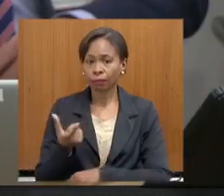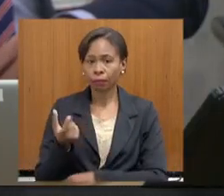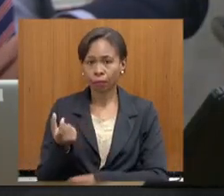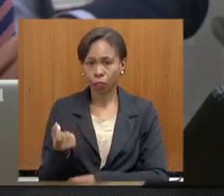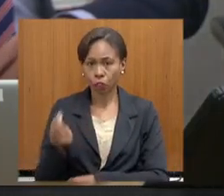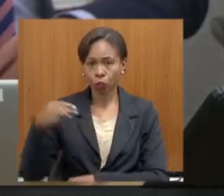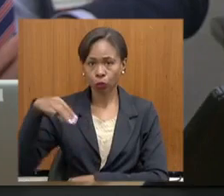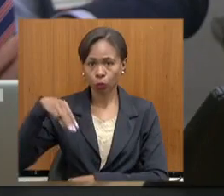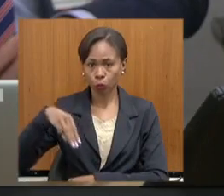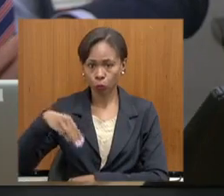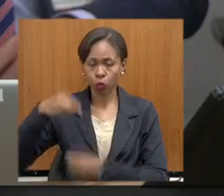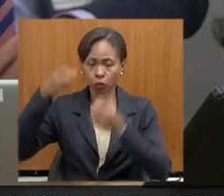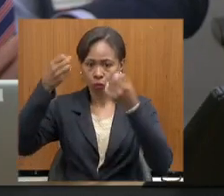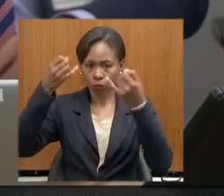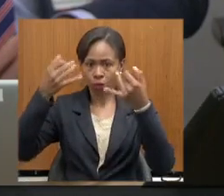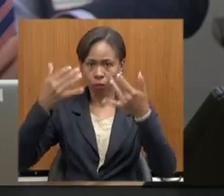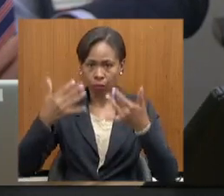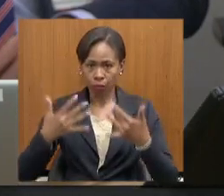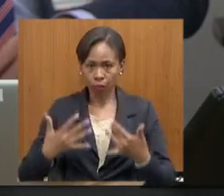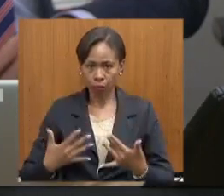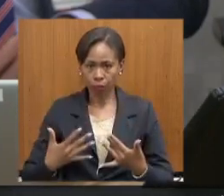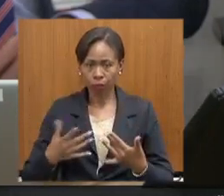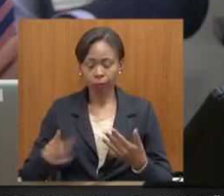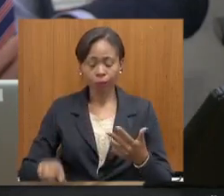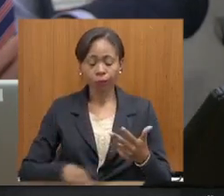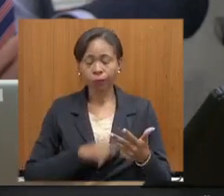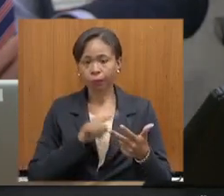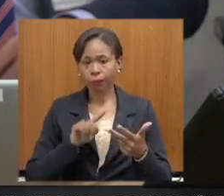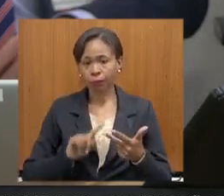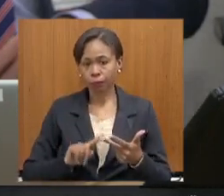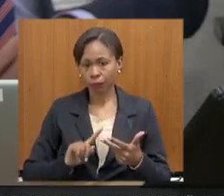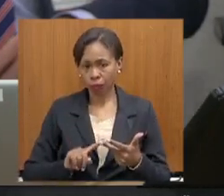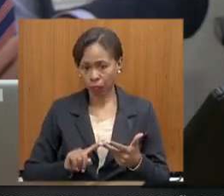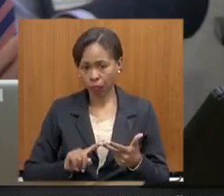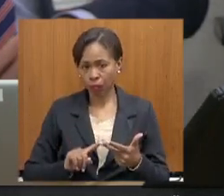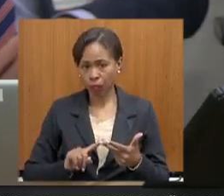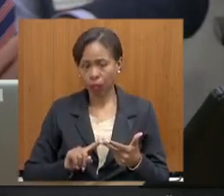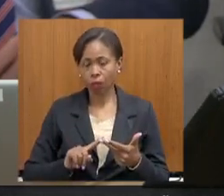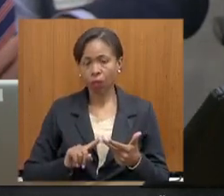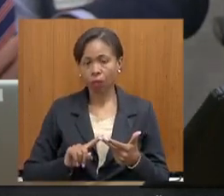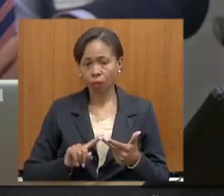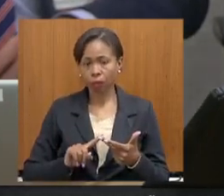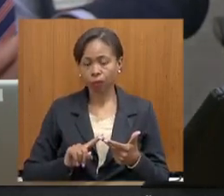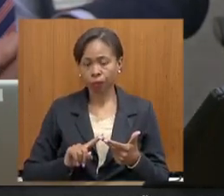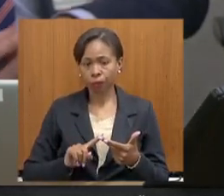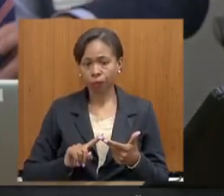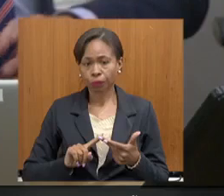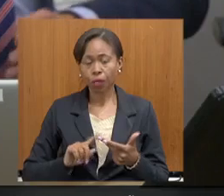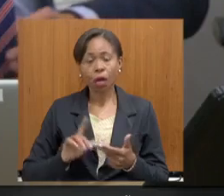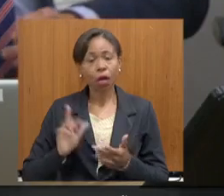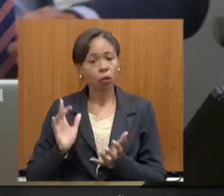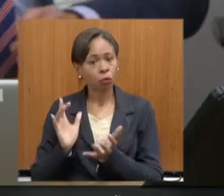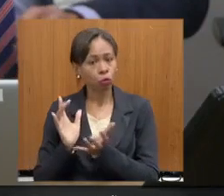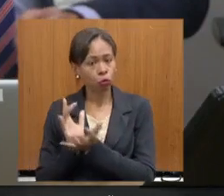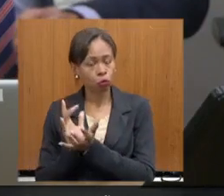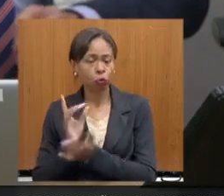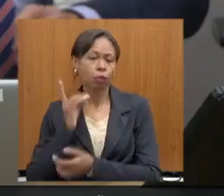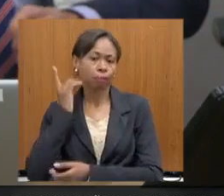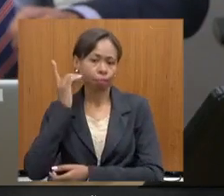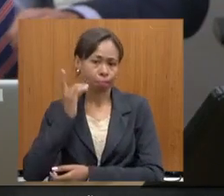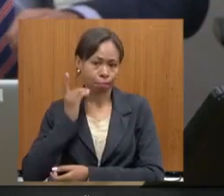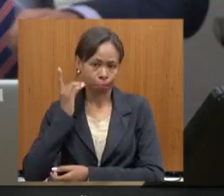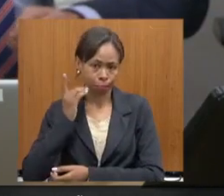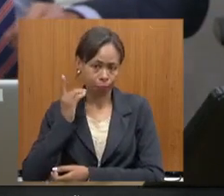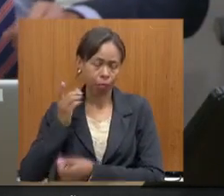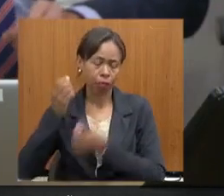para sua exposição na sequência será concedida a palavra as deputadas e os deputados